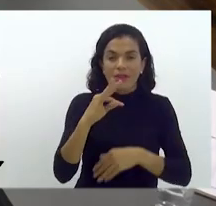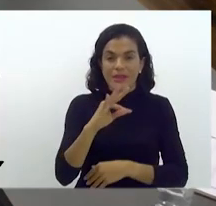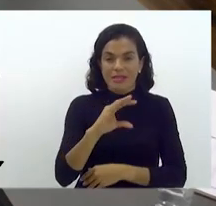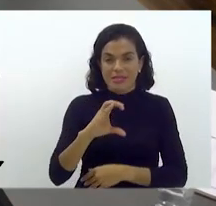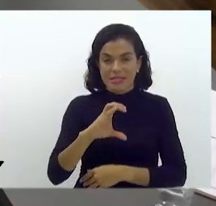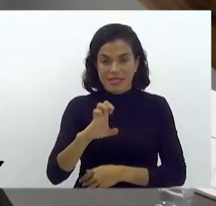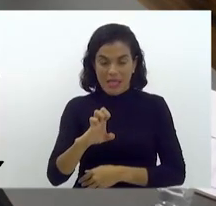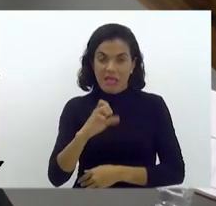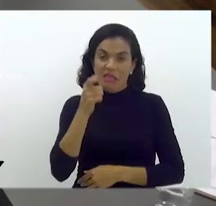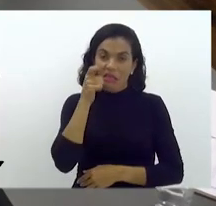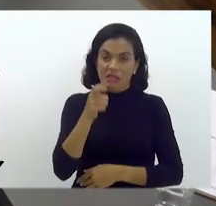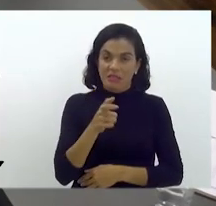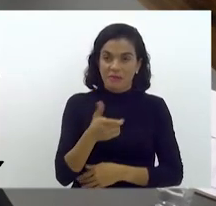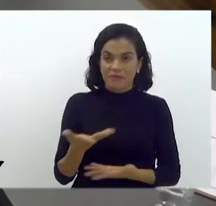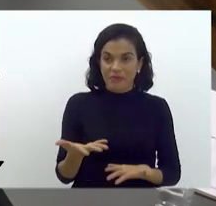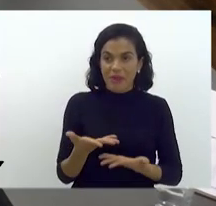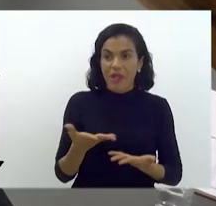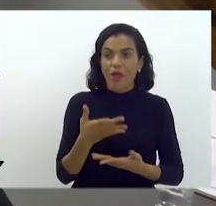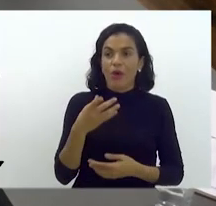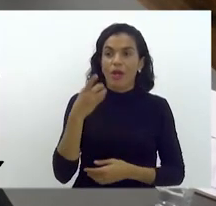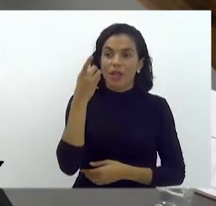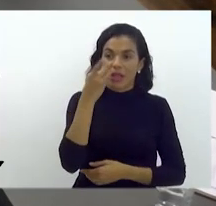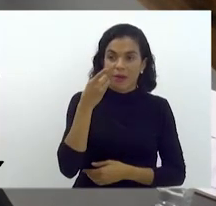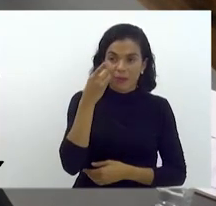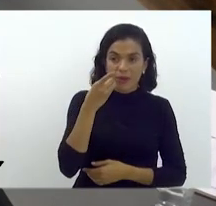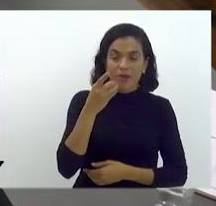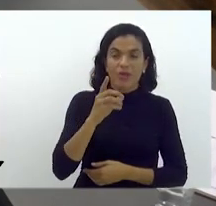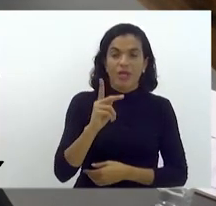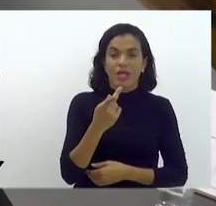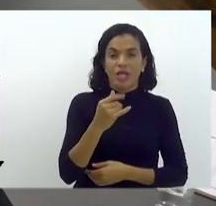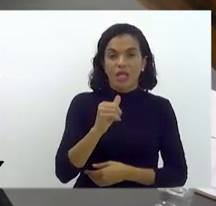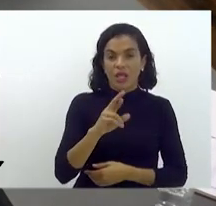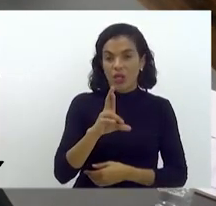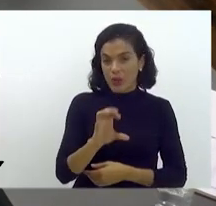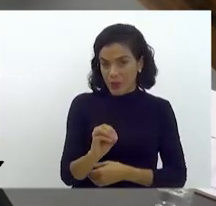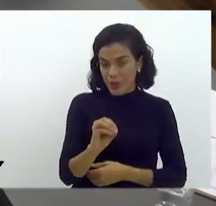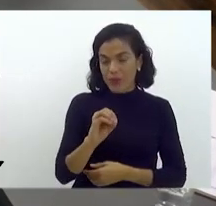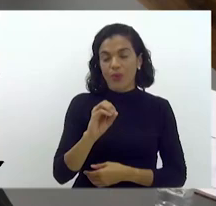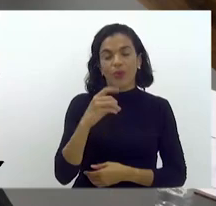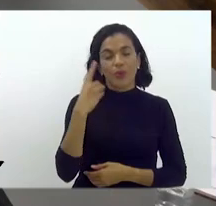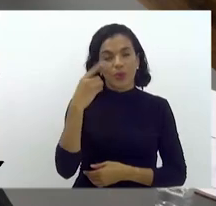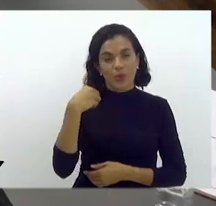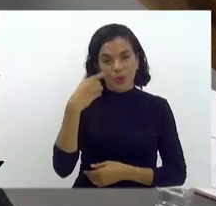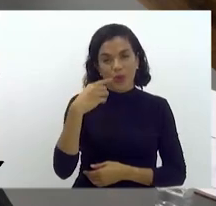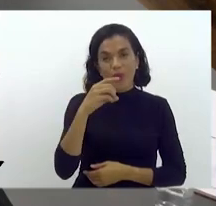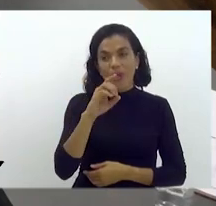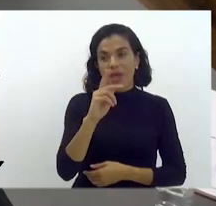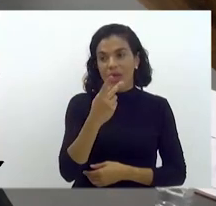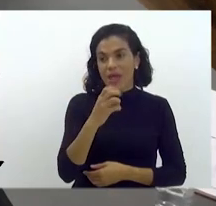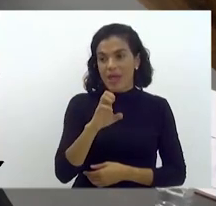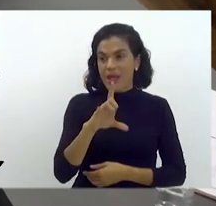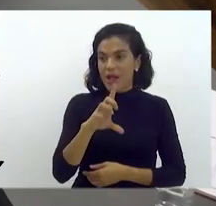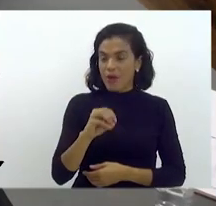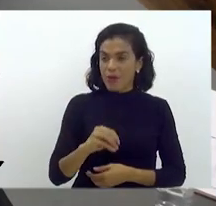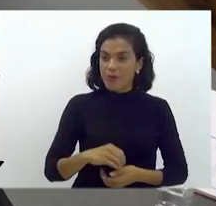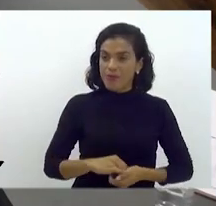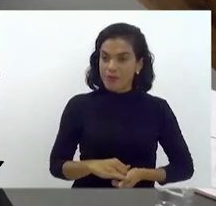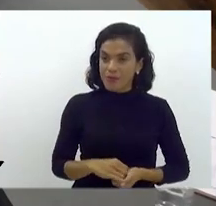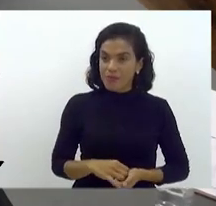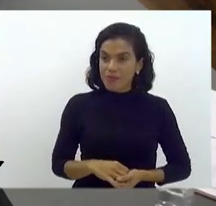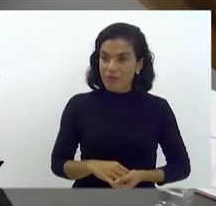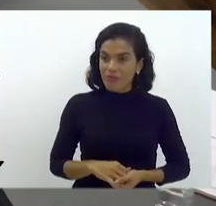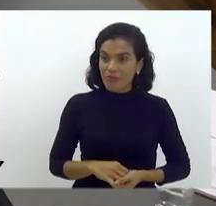ser muito interessante Então vou abrir pro drill Doutor Hélio depois doutora Bárbara e finalmente Dr Pablo